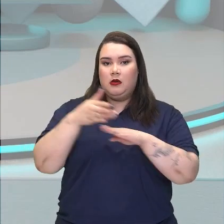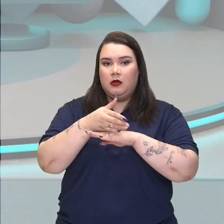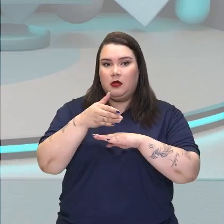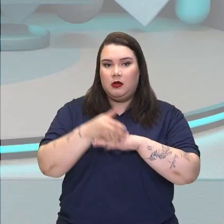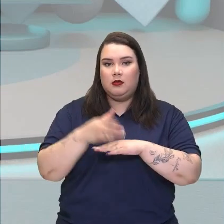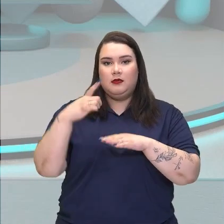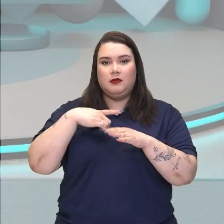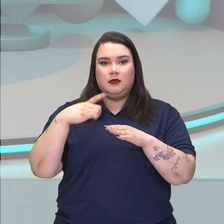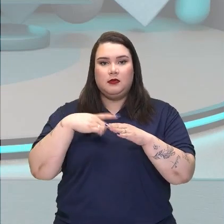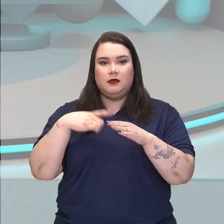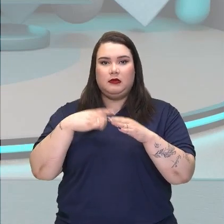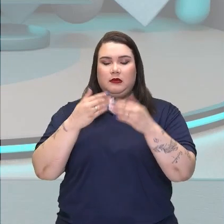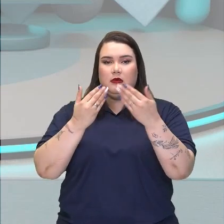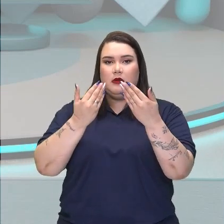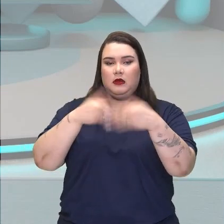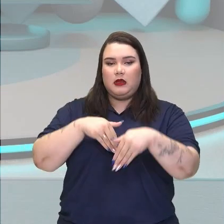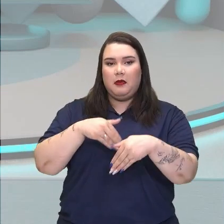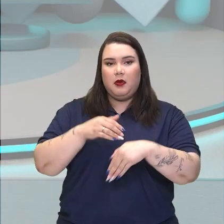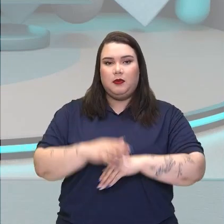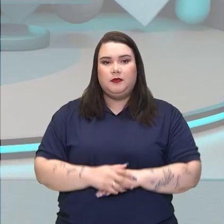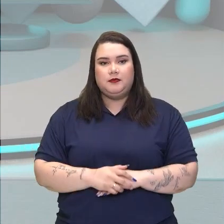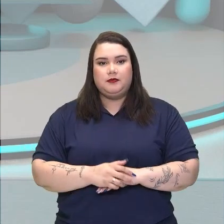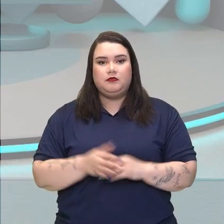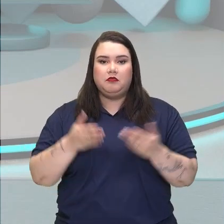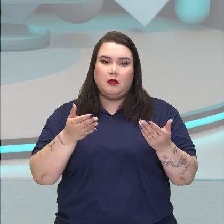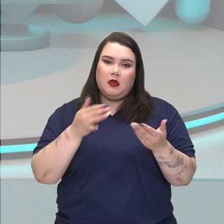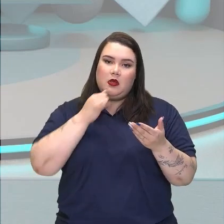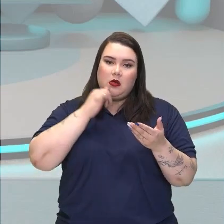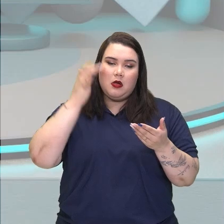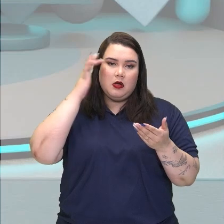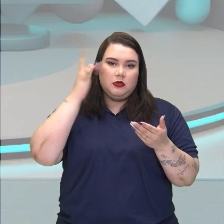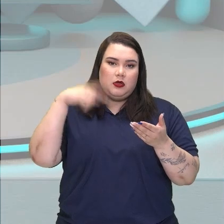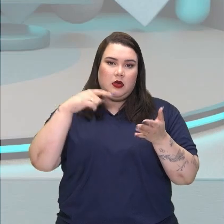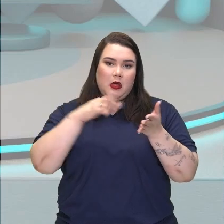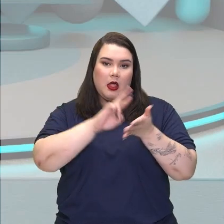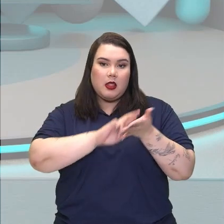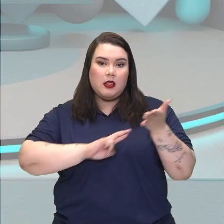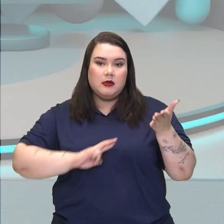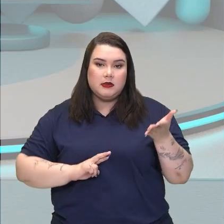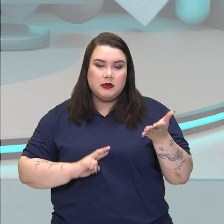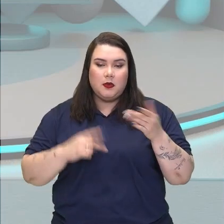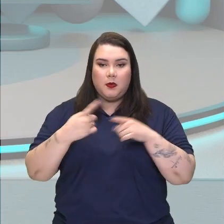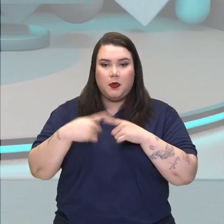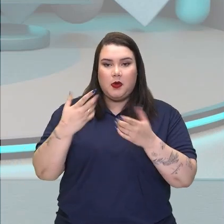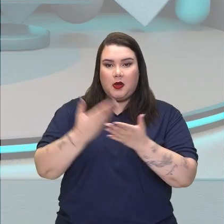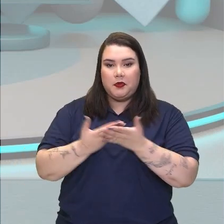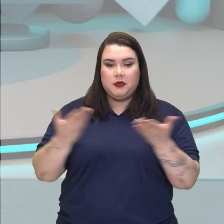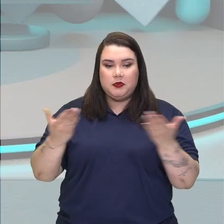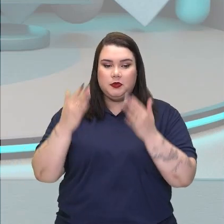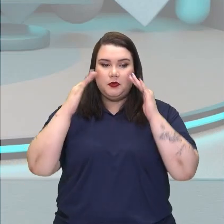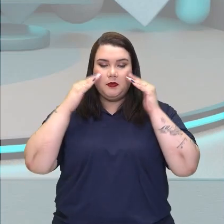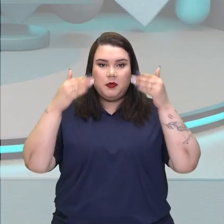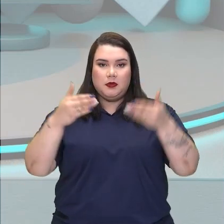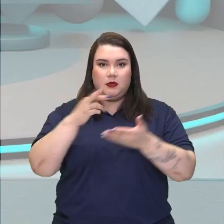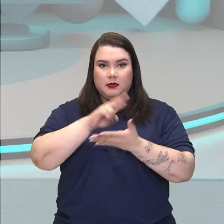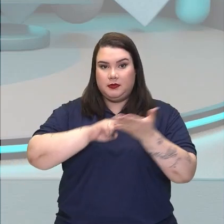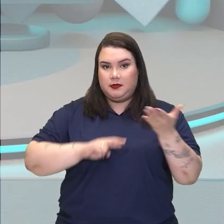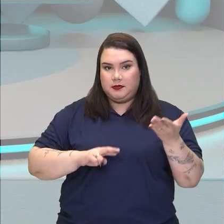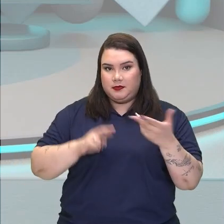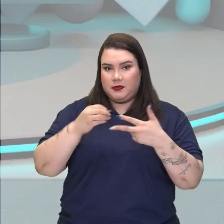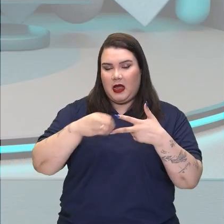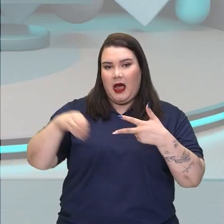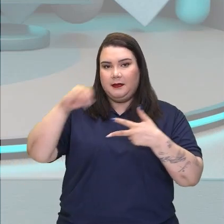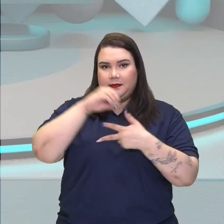fazendo alguma coisa, possivelmente escrevendo uma redação, já que a nossa aula é sobre redação do Enem. Então, a gente vai